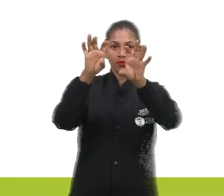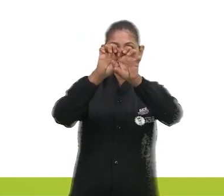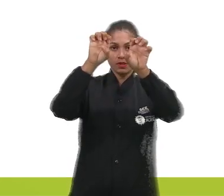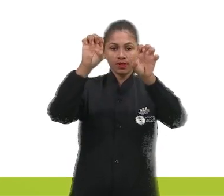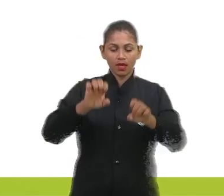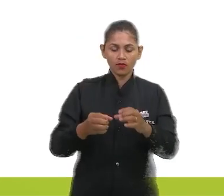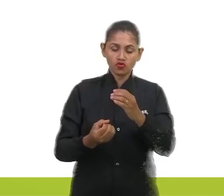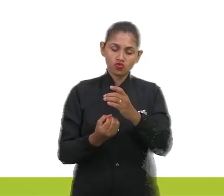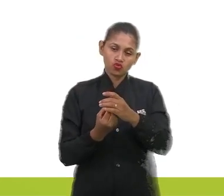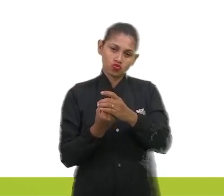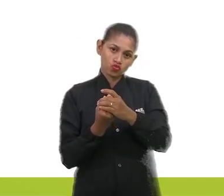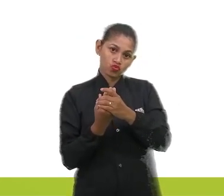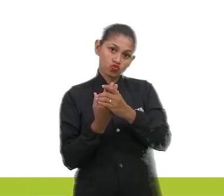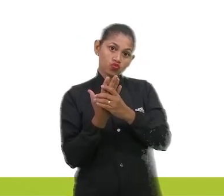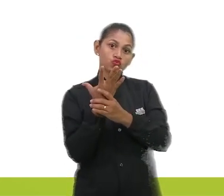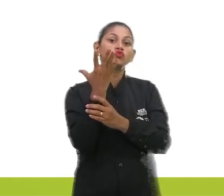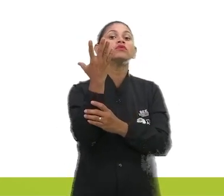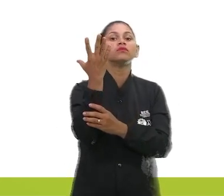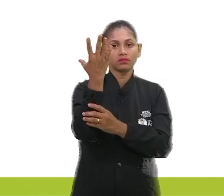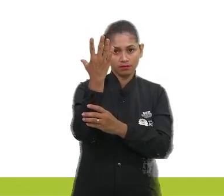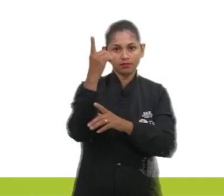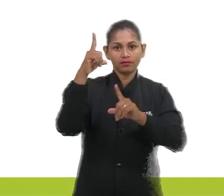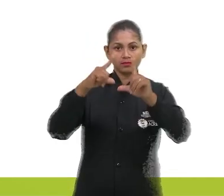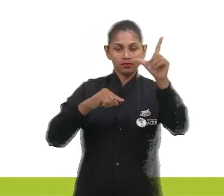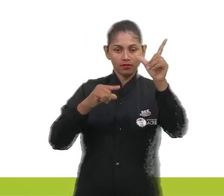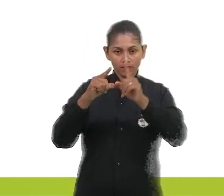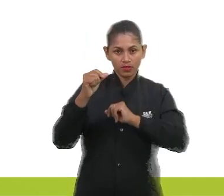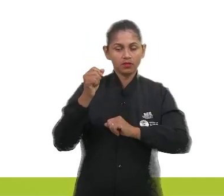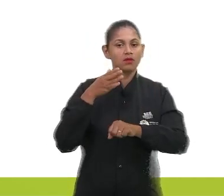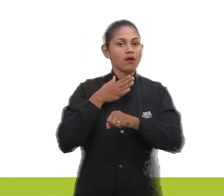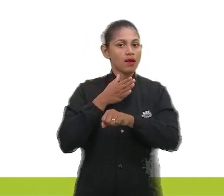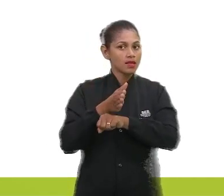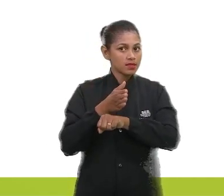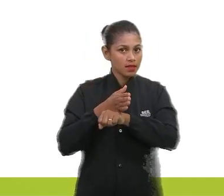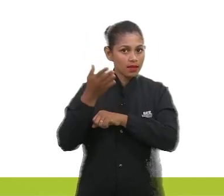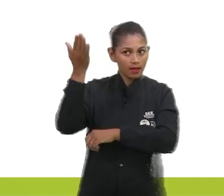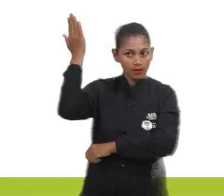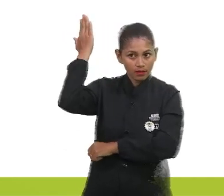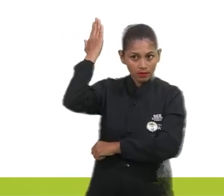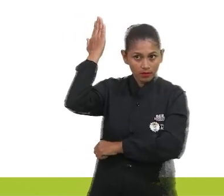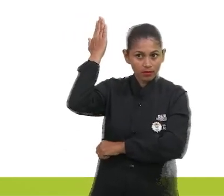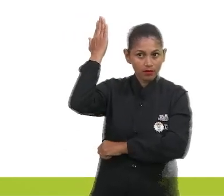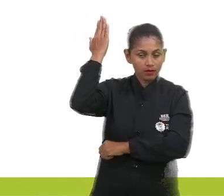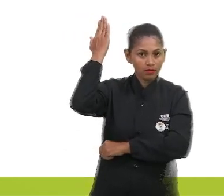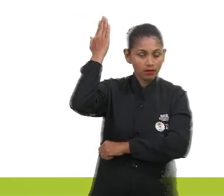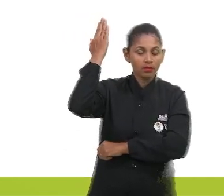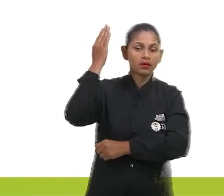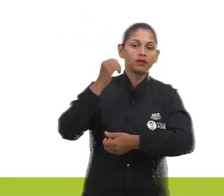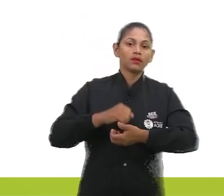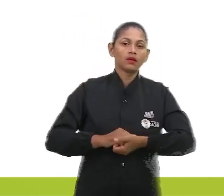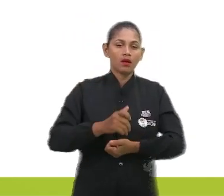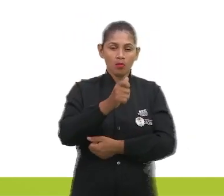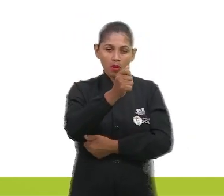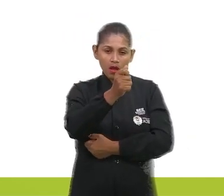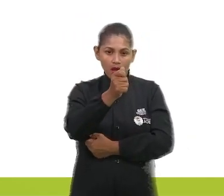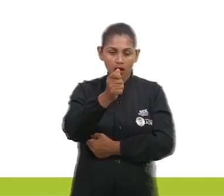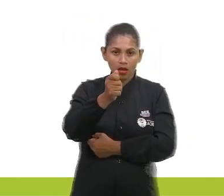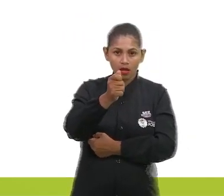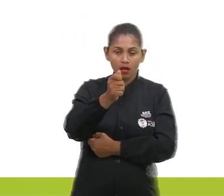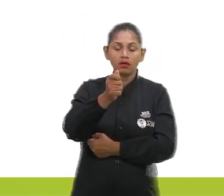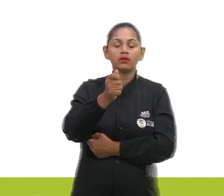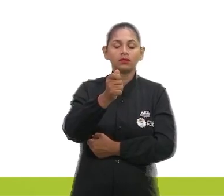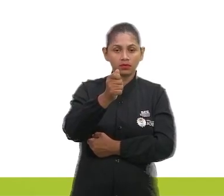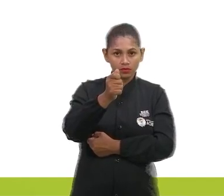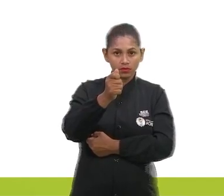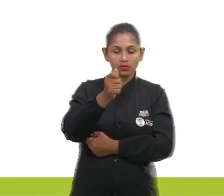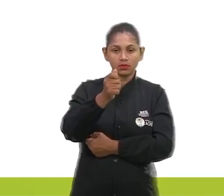bem? Então, acesse esse QR Code, você vai gostar, né? Não esquece de clicar aí, apontar a câmera do seu